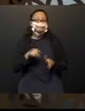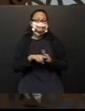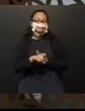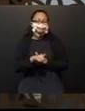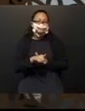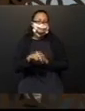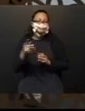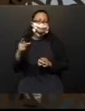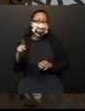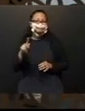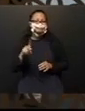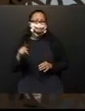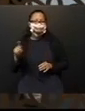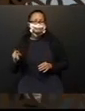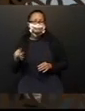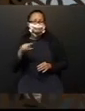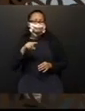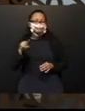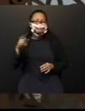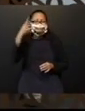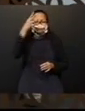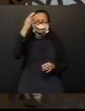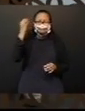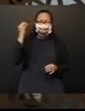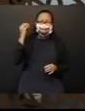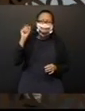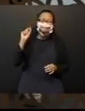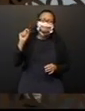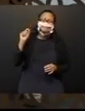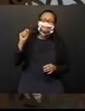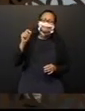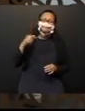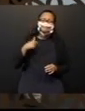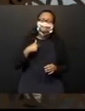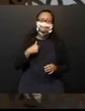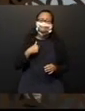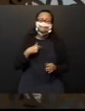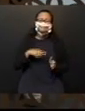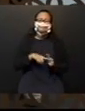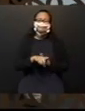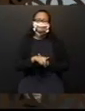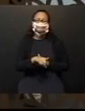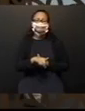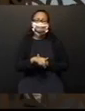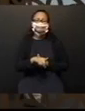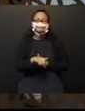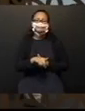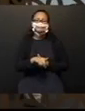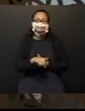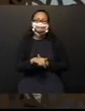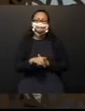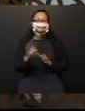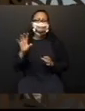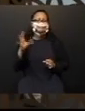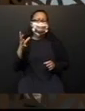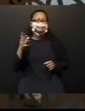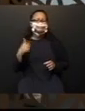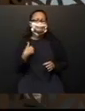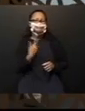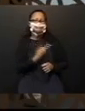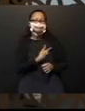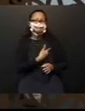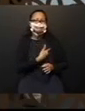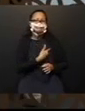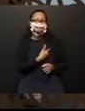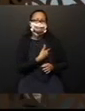vocês esquecem. Que mesmo que eu ia perguntar? Acontece com a gente o tempo todo isso, né?